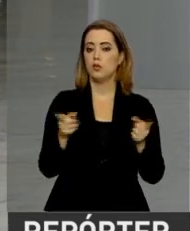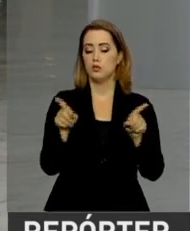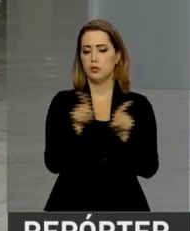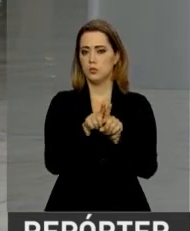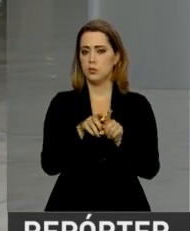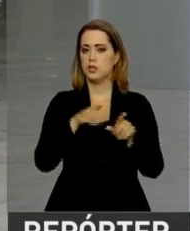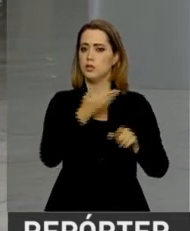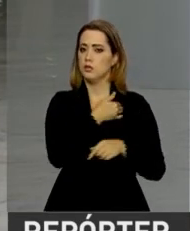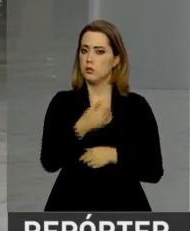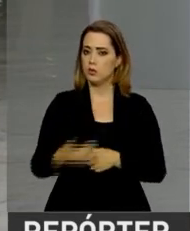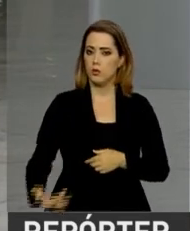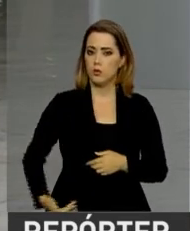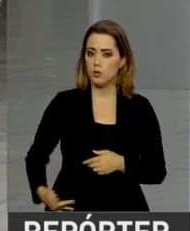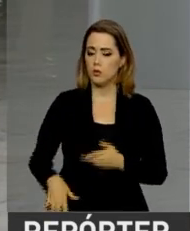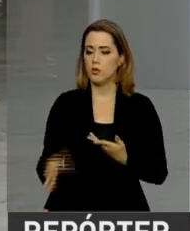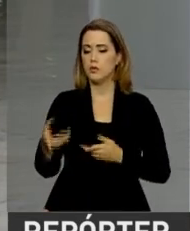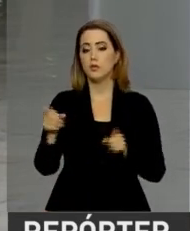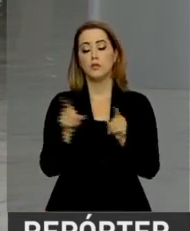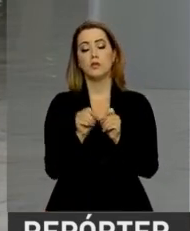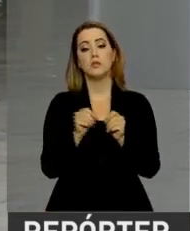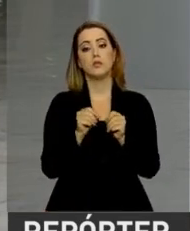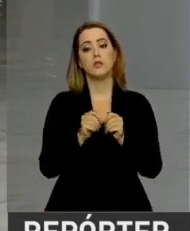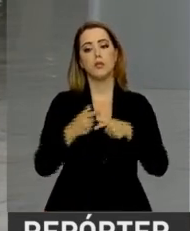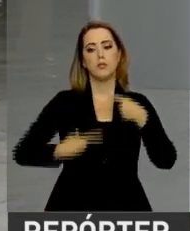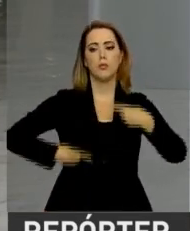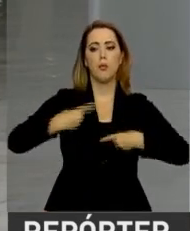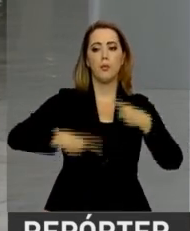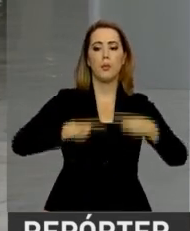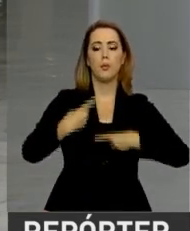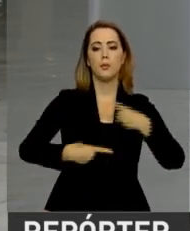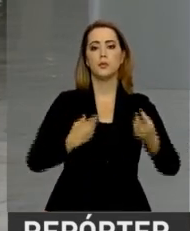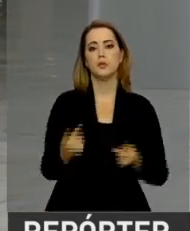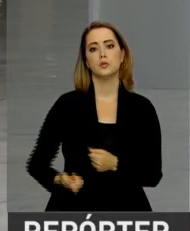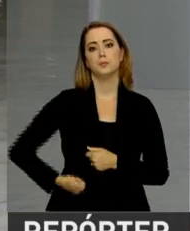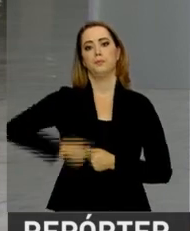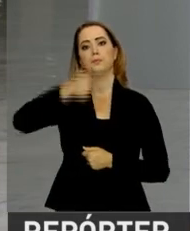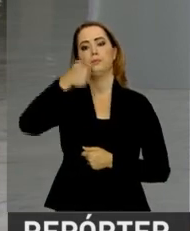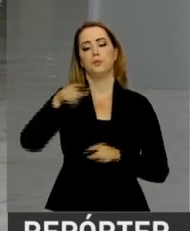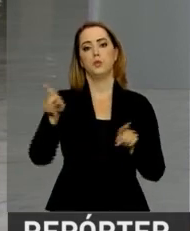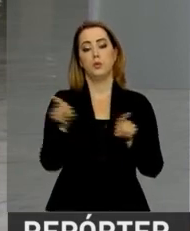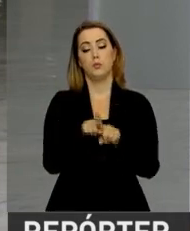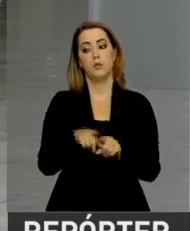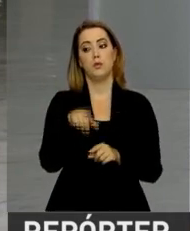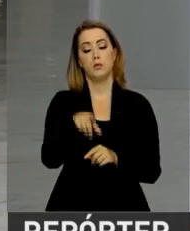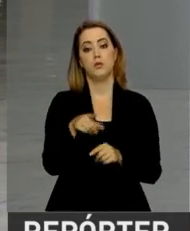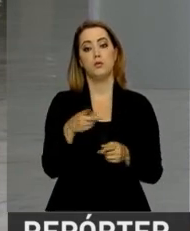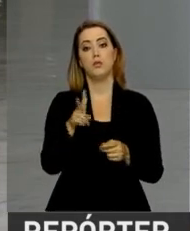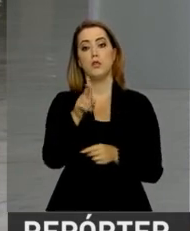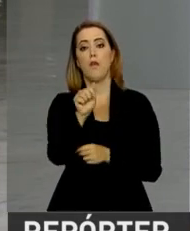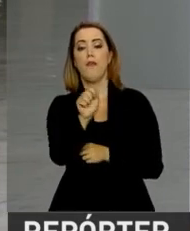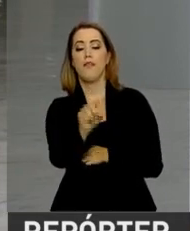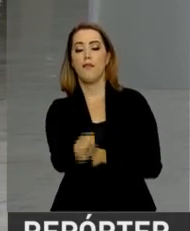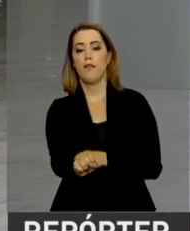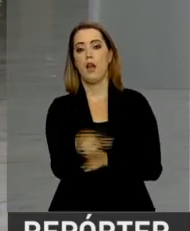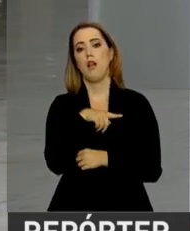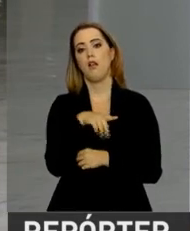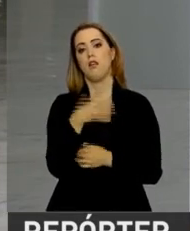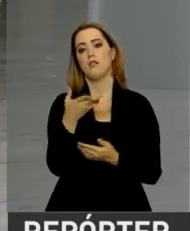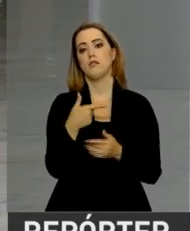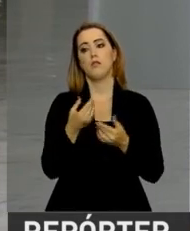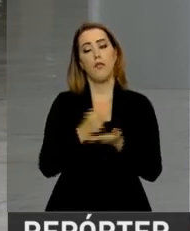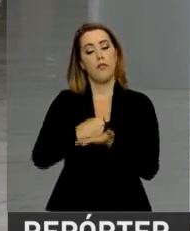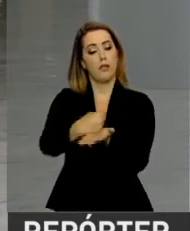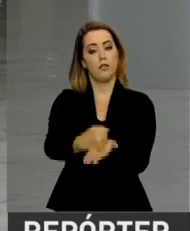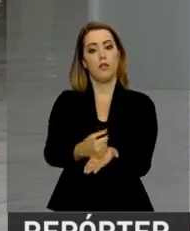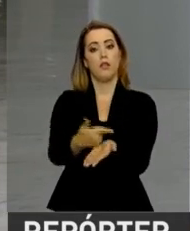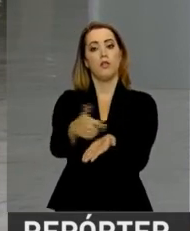públicas para a melhoria a qualificação da mão de obra eo preenchimento de vagas ociosas no mercado de